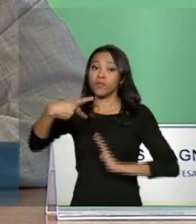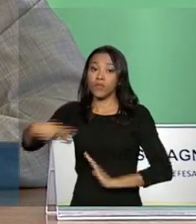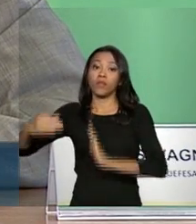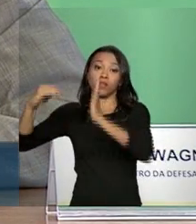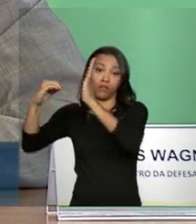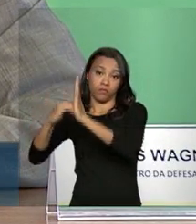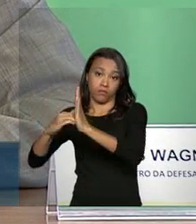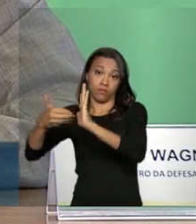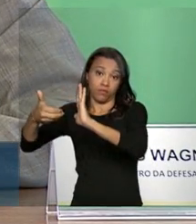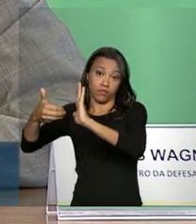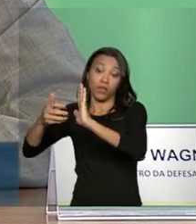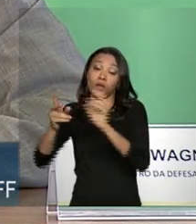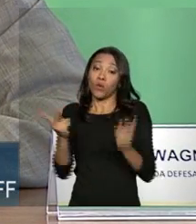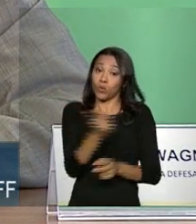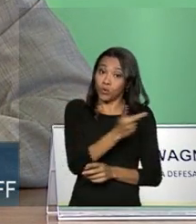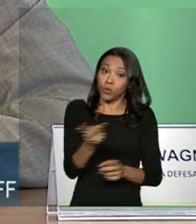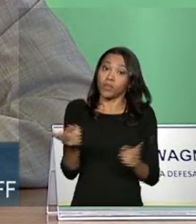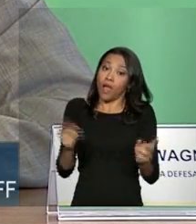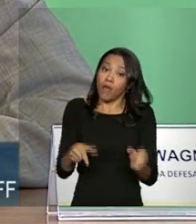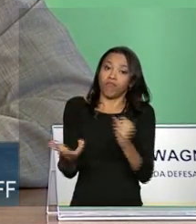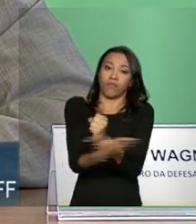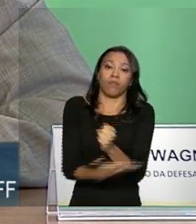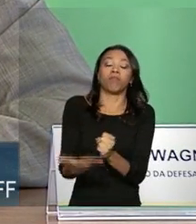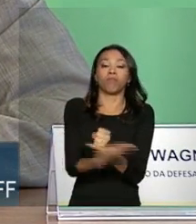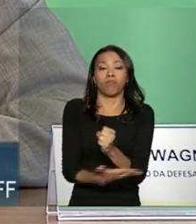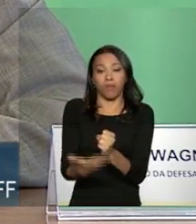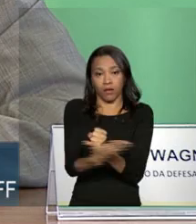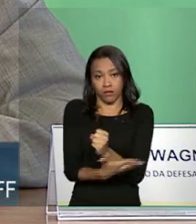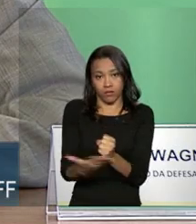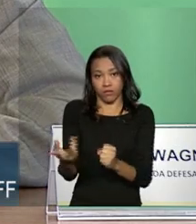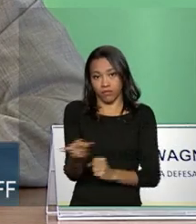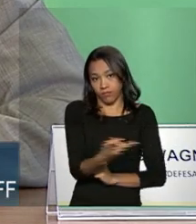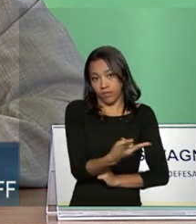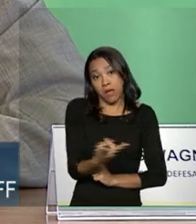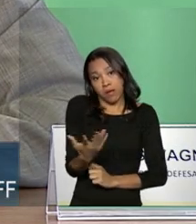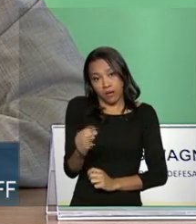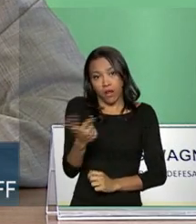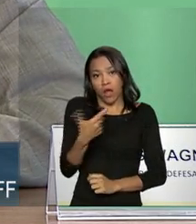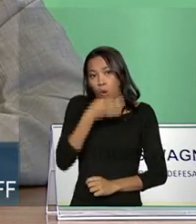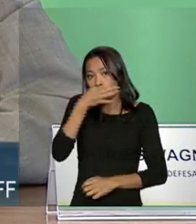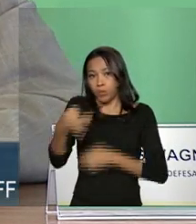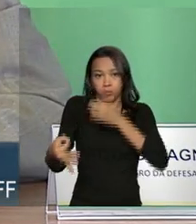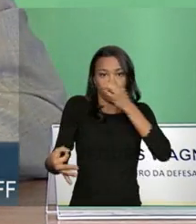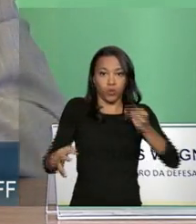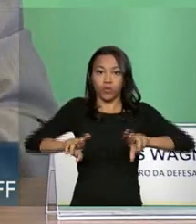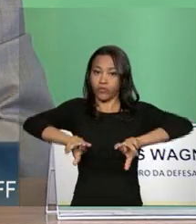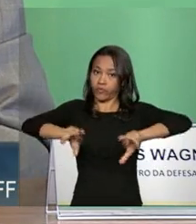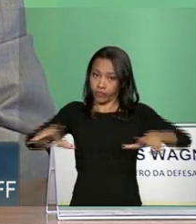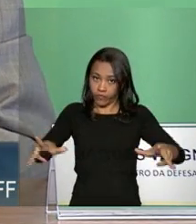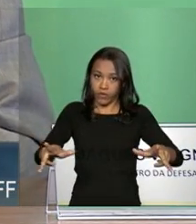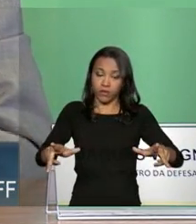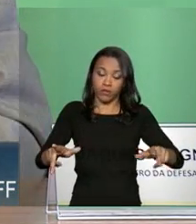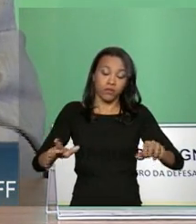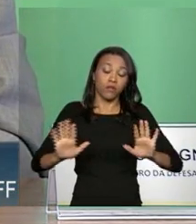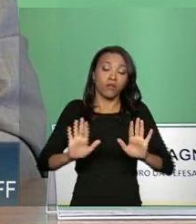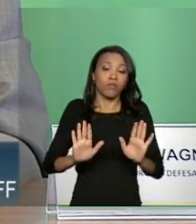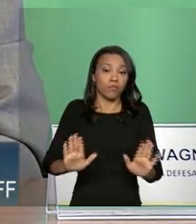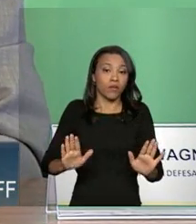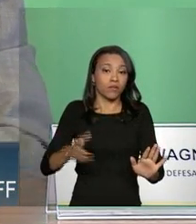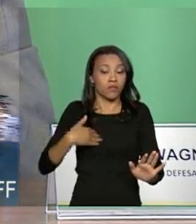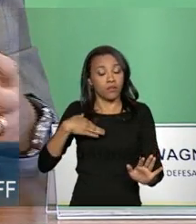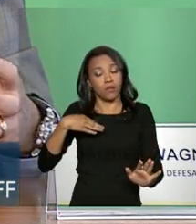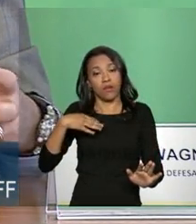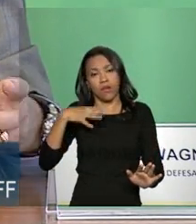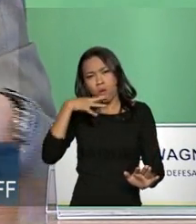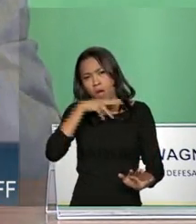se declara na base. Então, evidentemente que são posturas diferentes. Mas não acho que seja